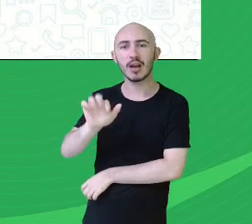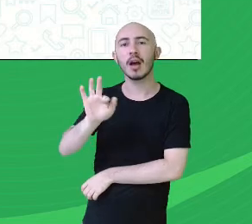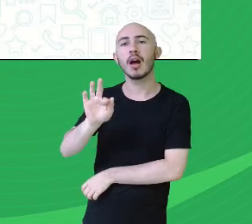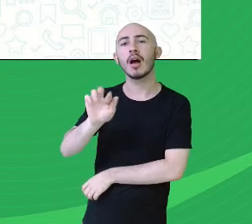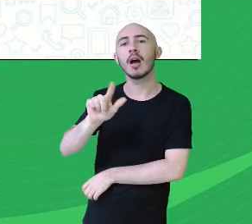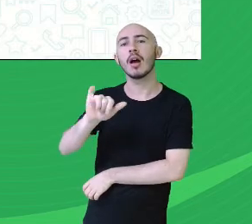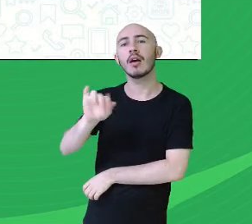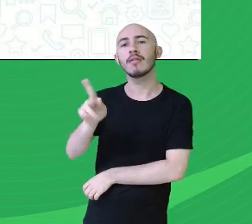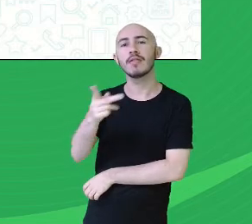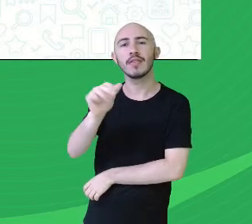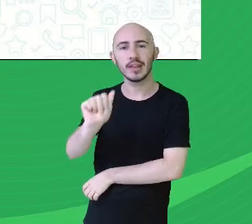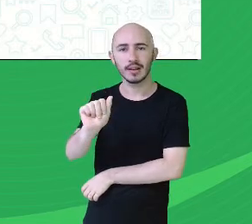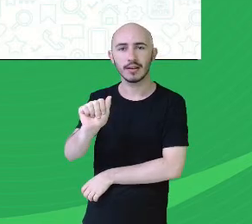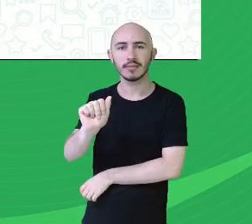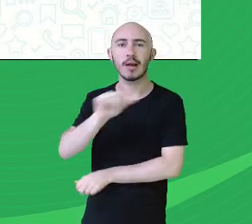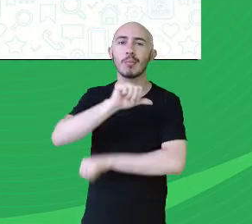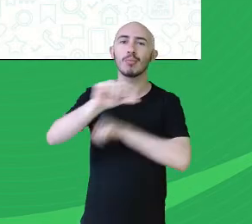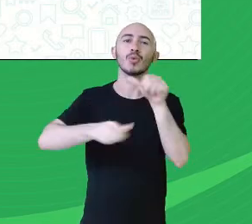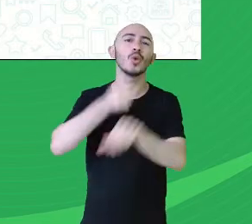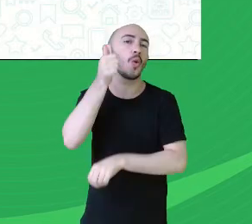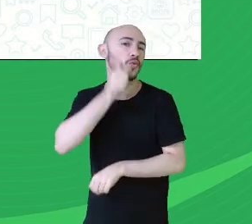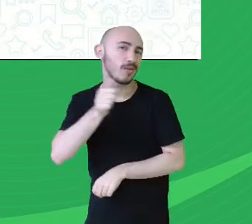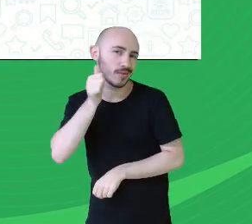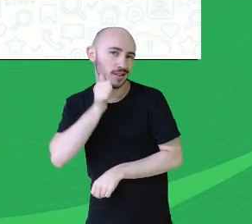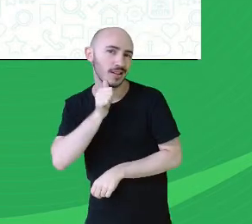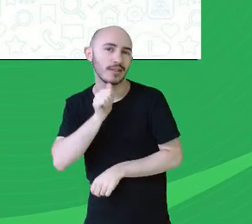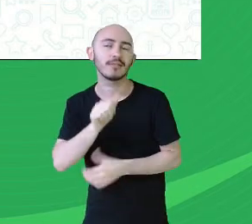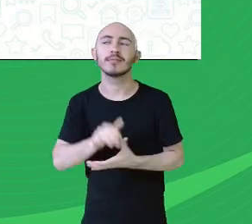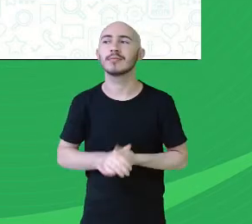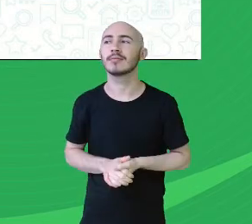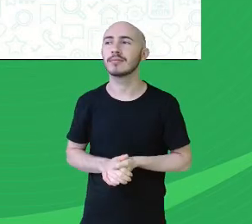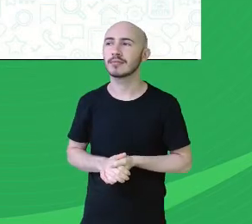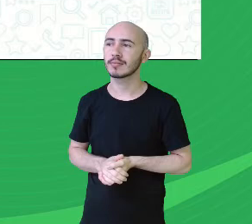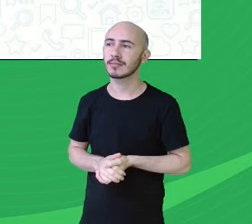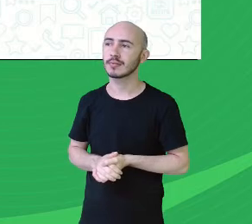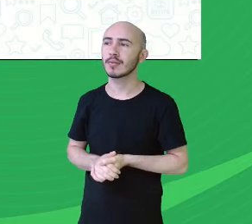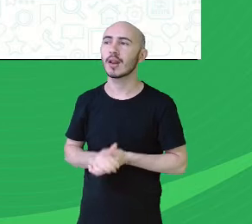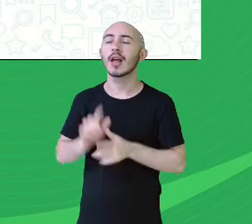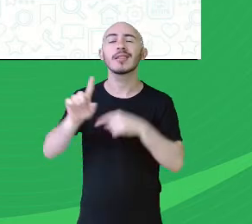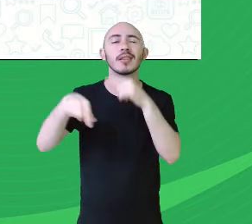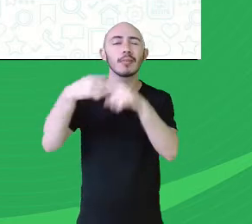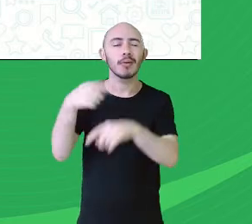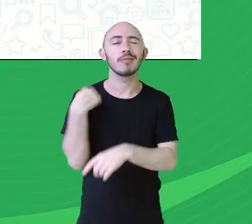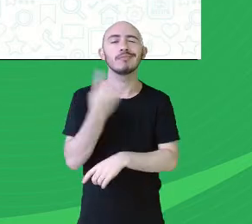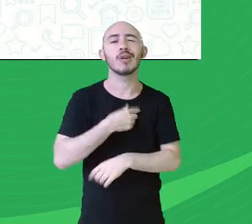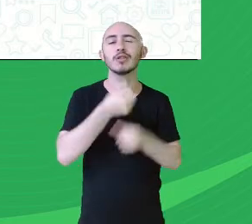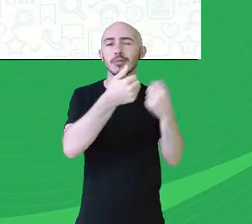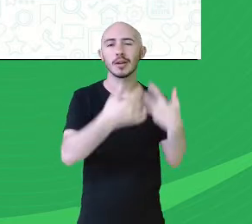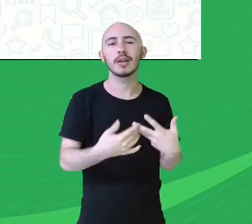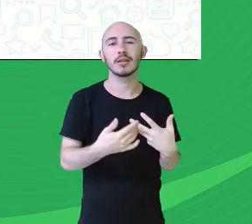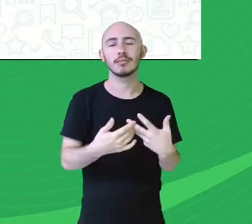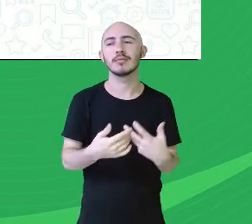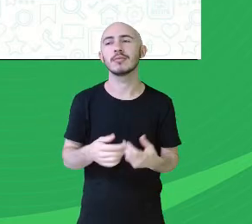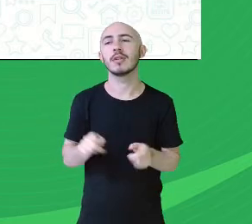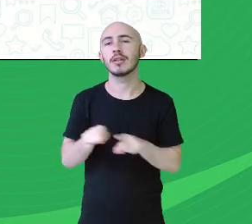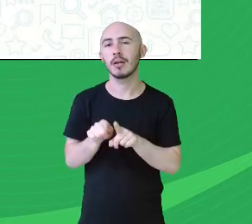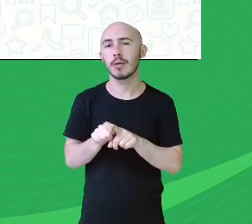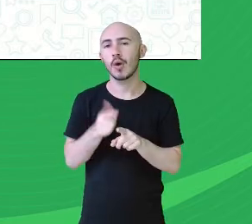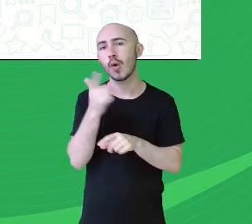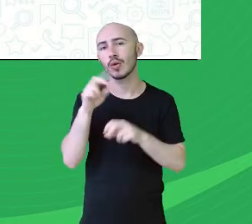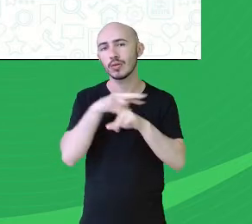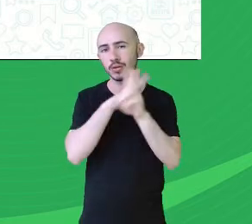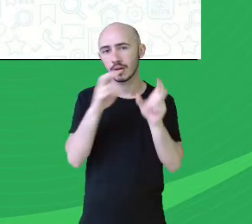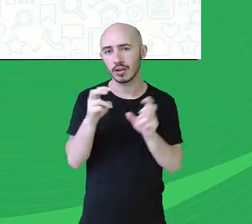substantivo ele não vai variar por uma outra situação que voltaremos a falar em uma outra aula. Então, a